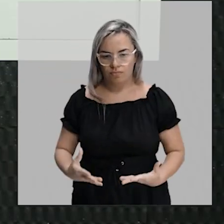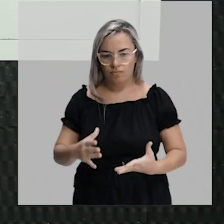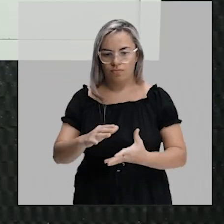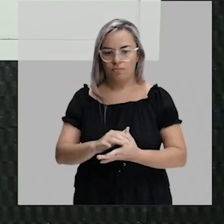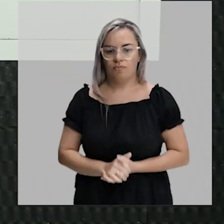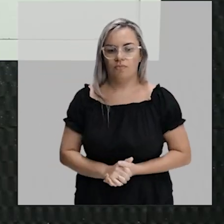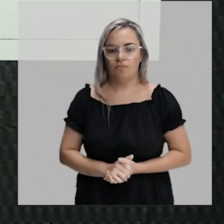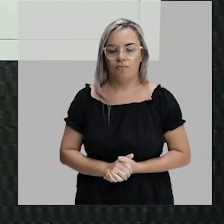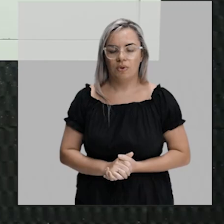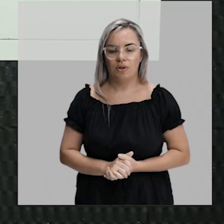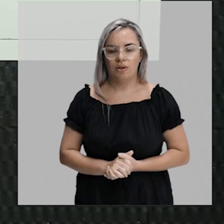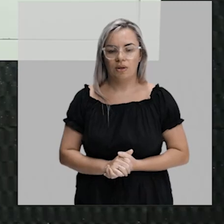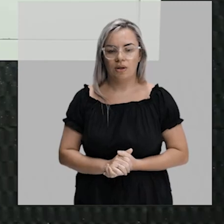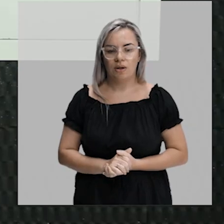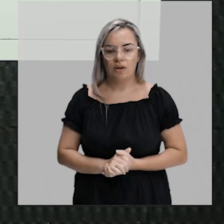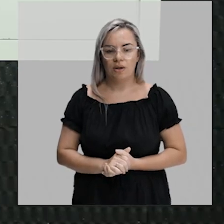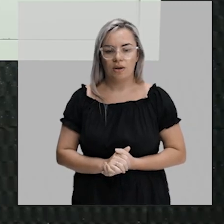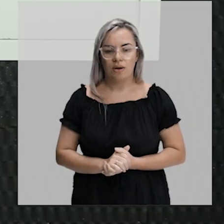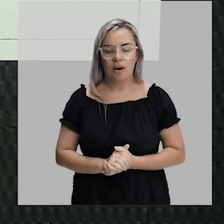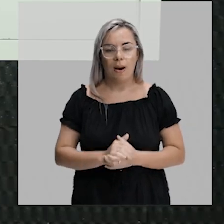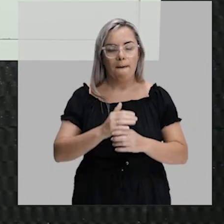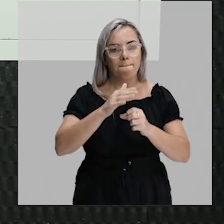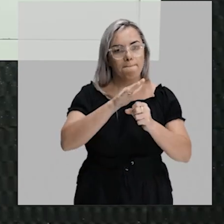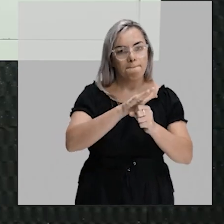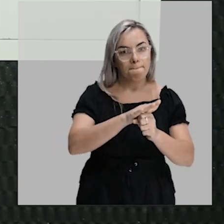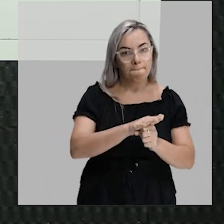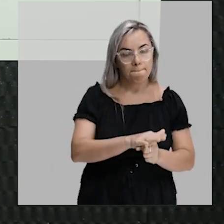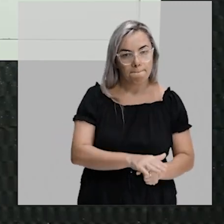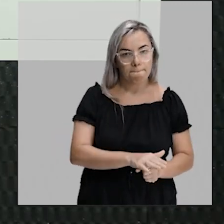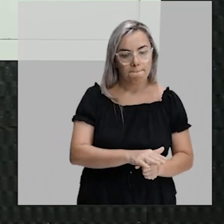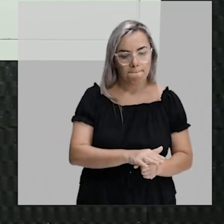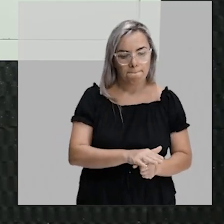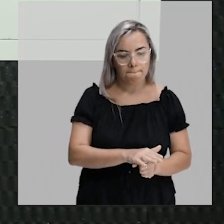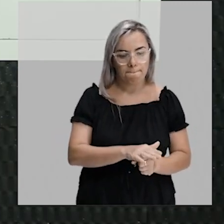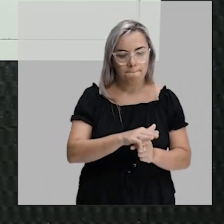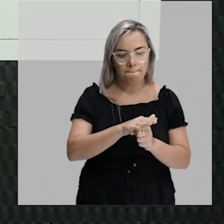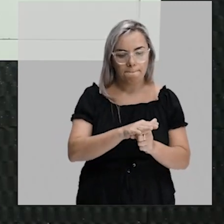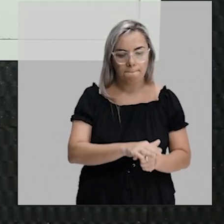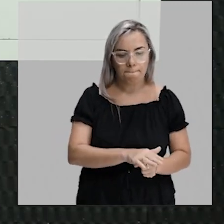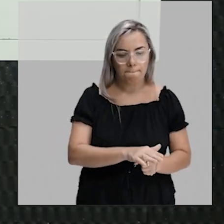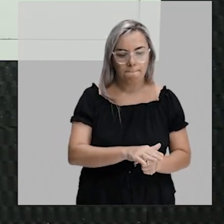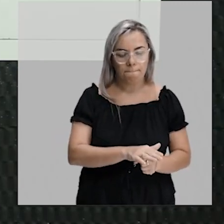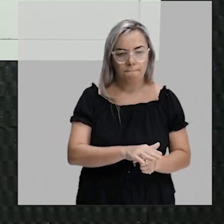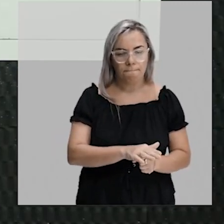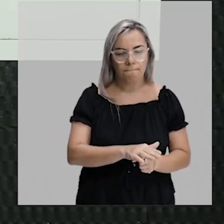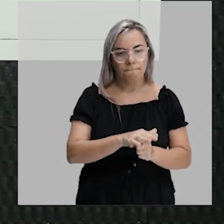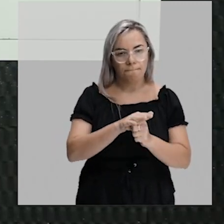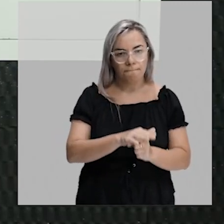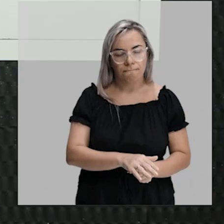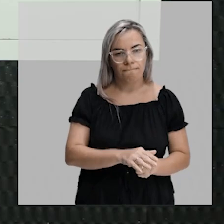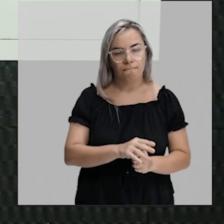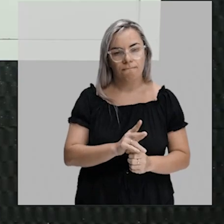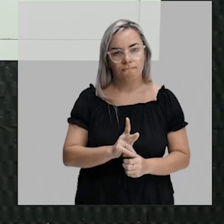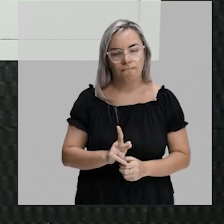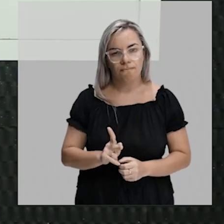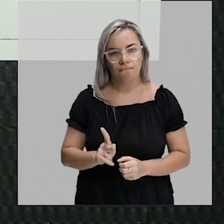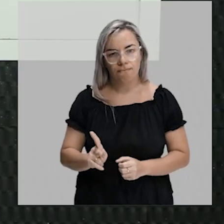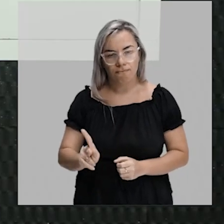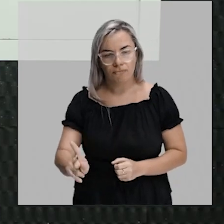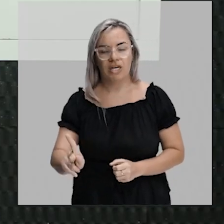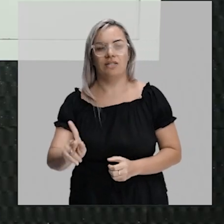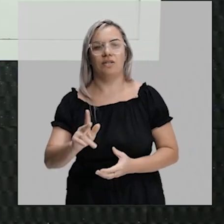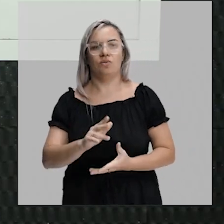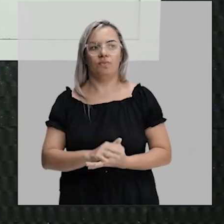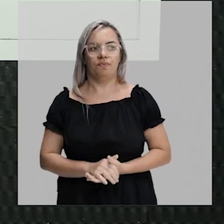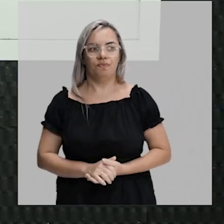isobárica, Então a isobárica, aquela transformação que mantém constante a